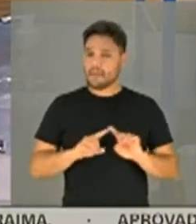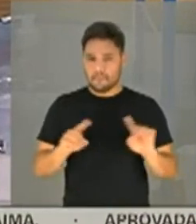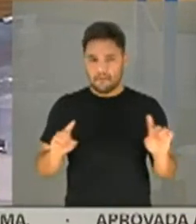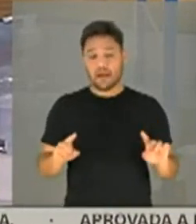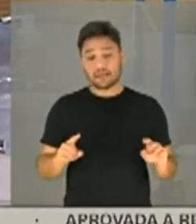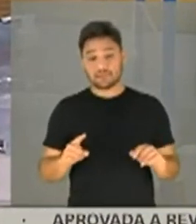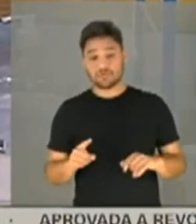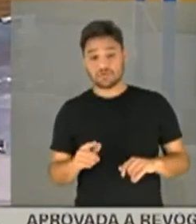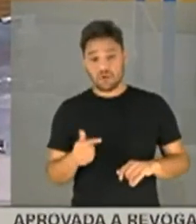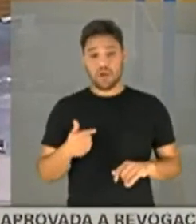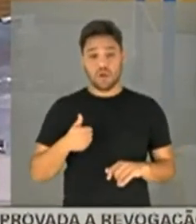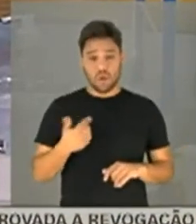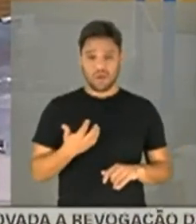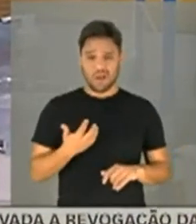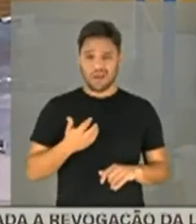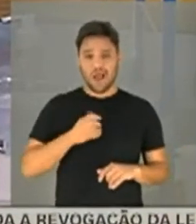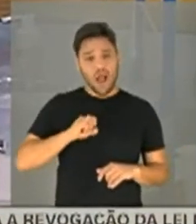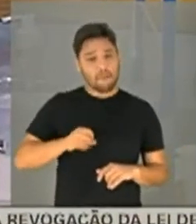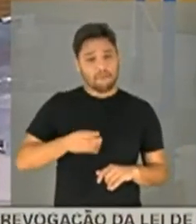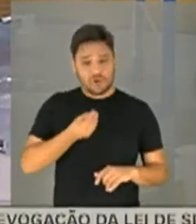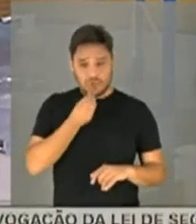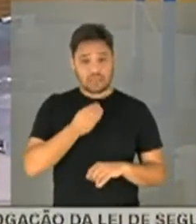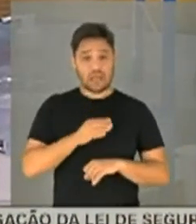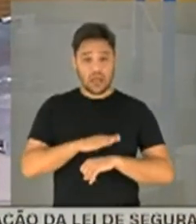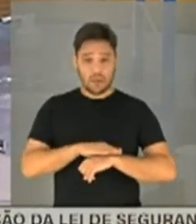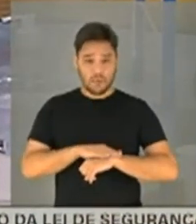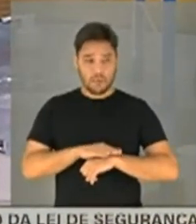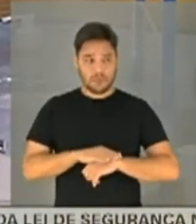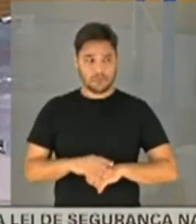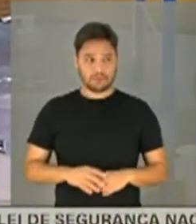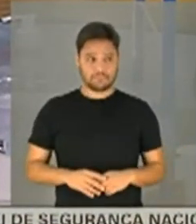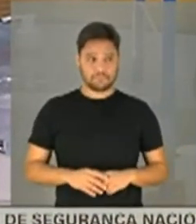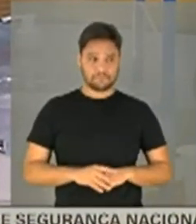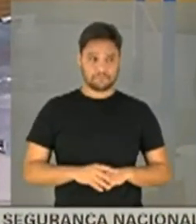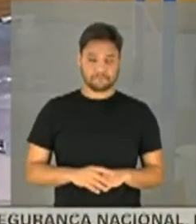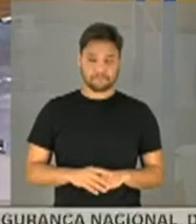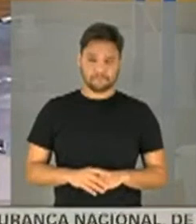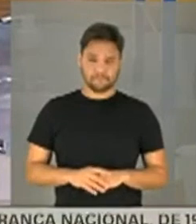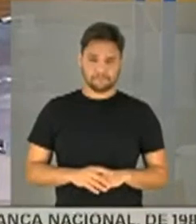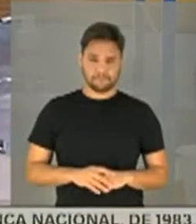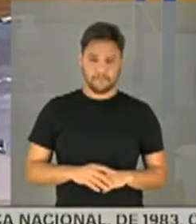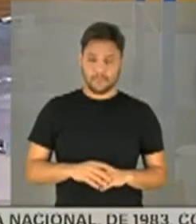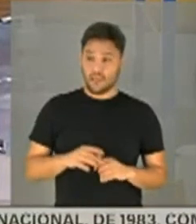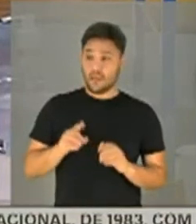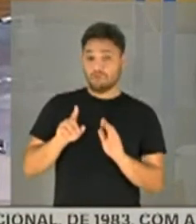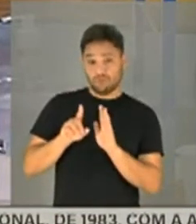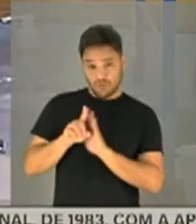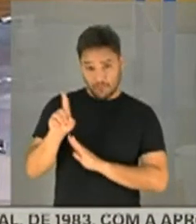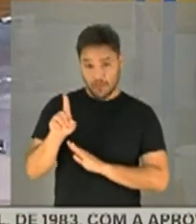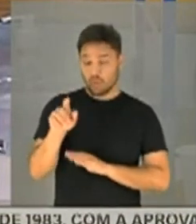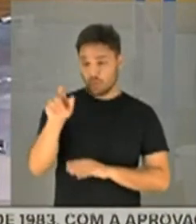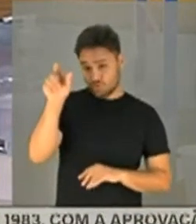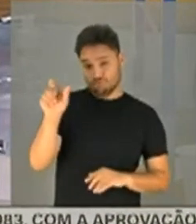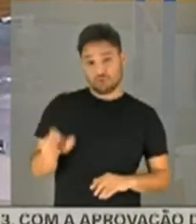quero aproveitar esse momento e fazer aqui uma pergunta para o